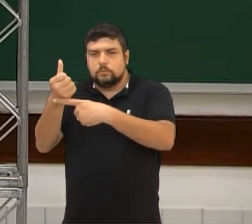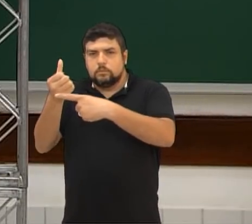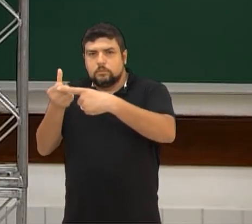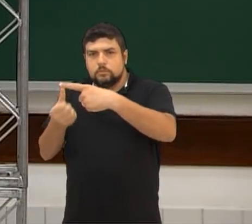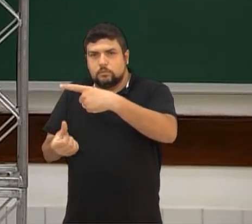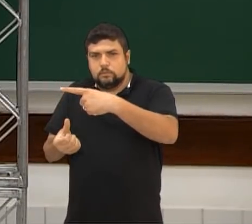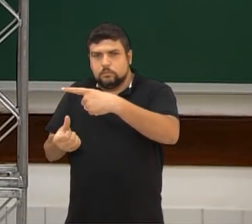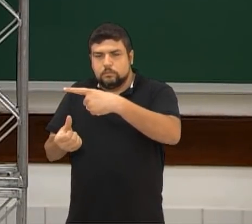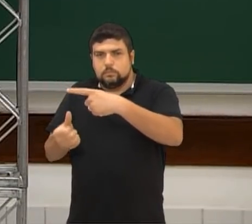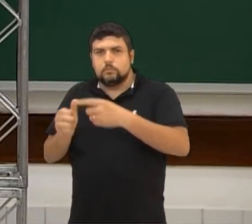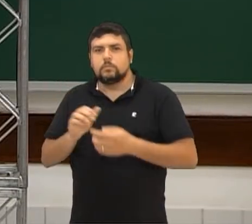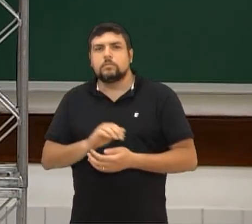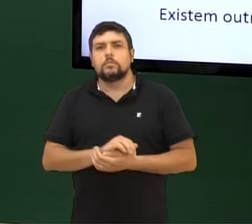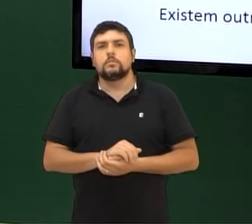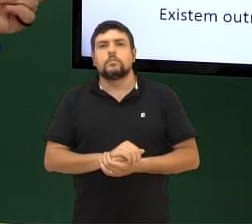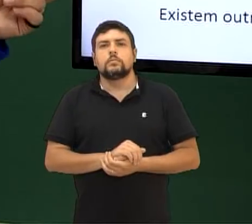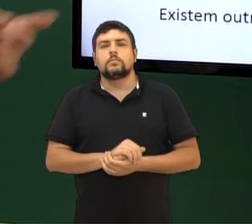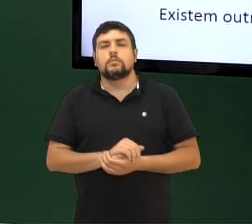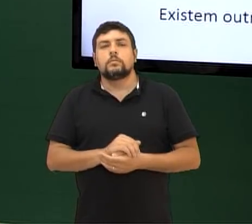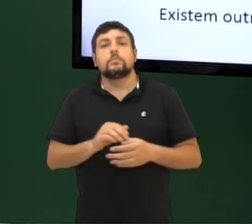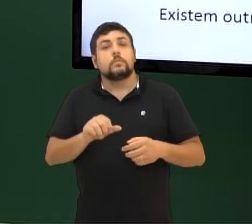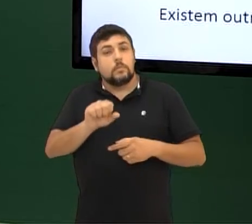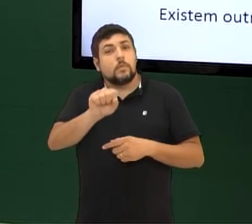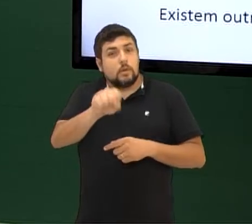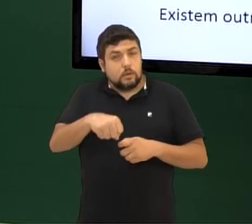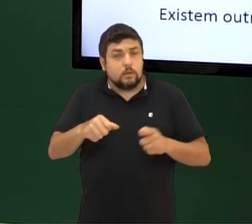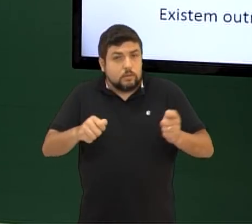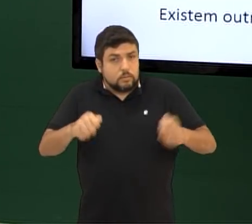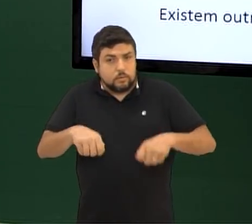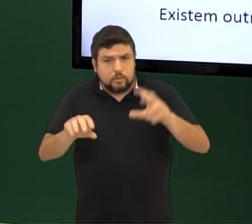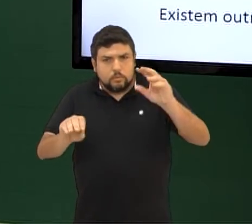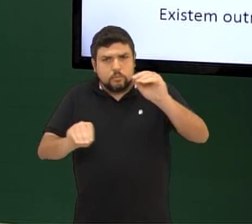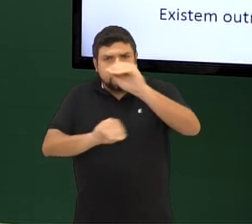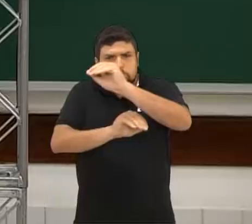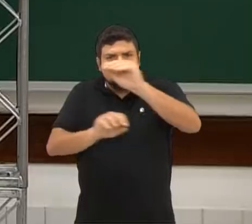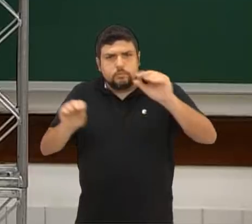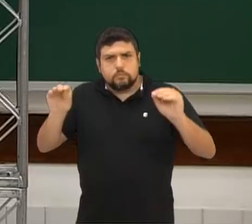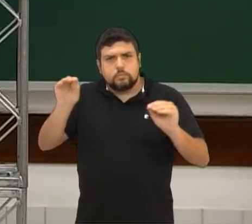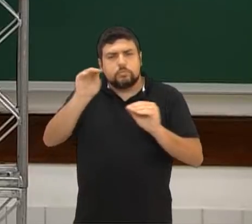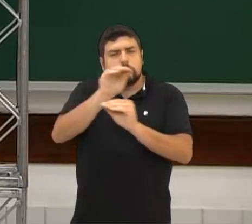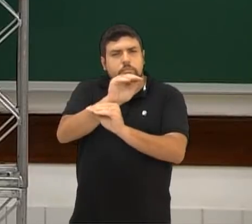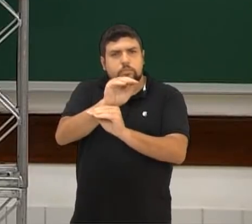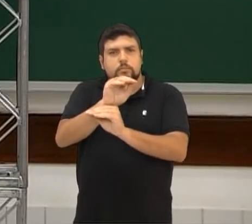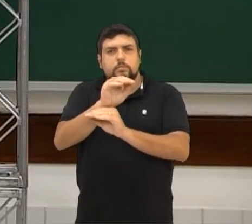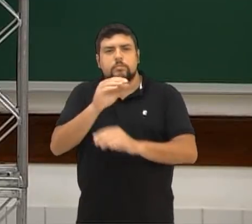6, respondendo que sim, é possível